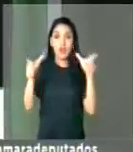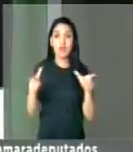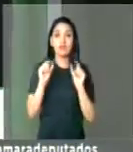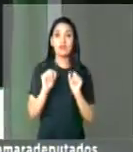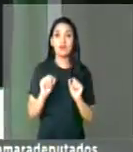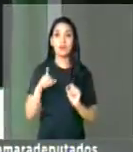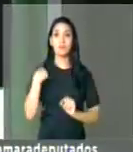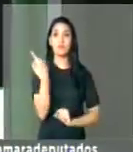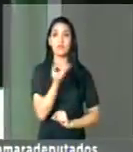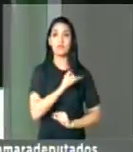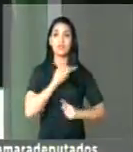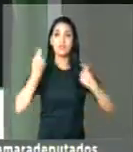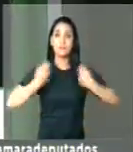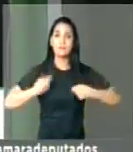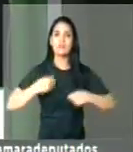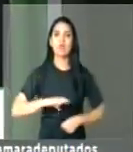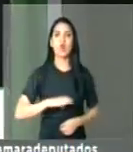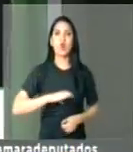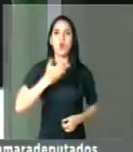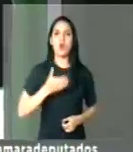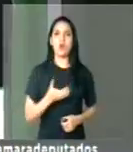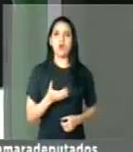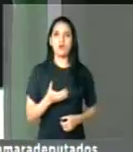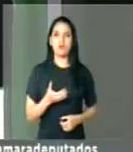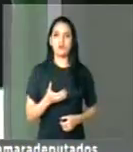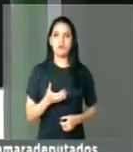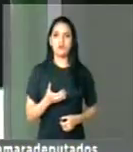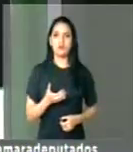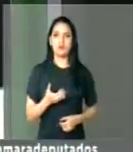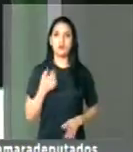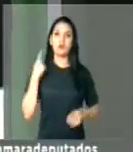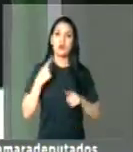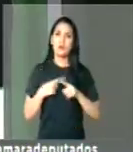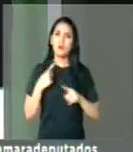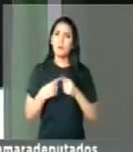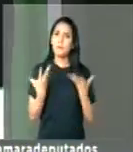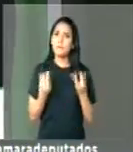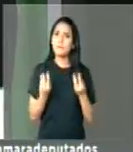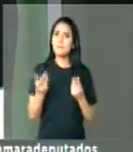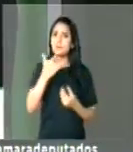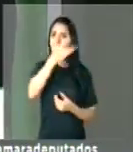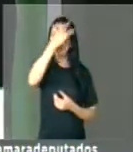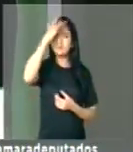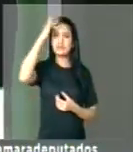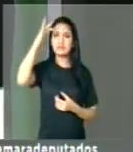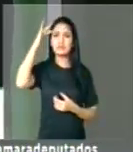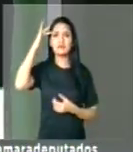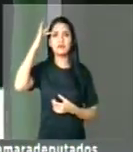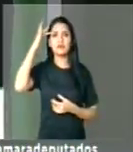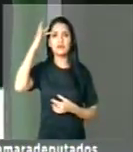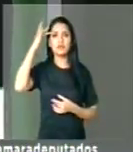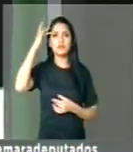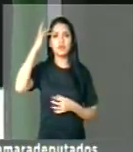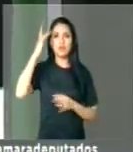que nós precisamos ter coragem. Porque muita gente se deixa levar pelo discurso